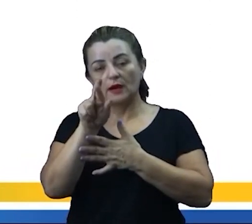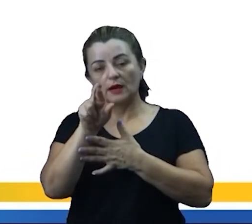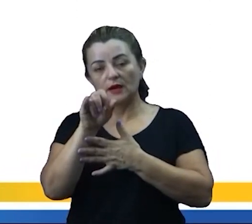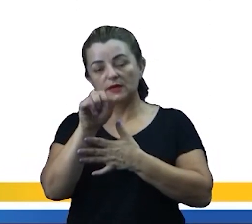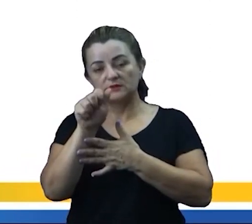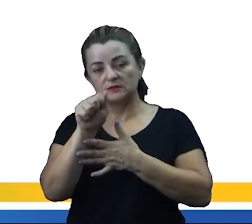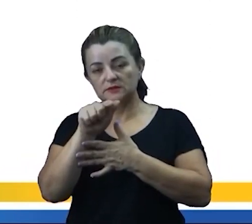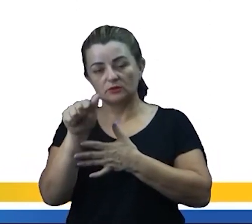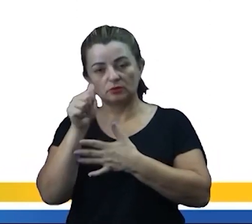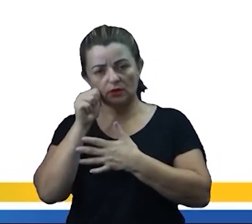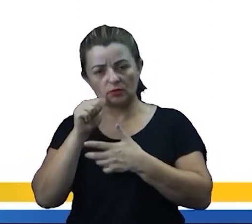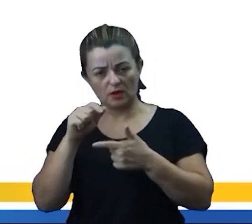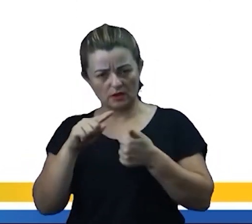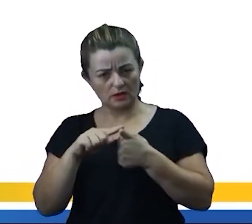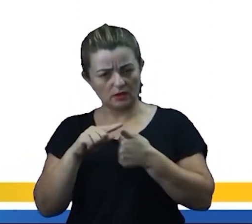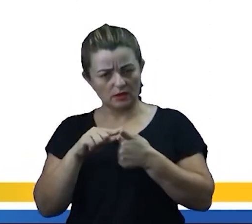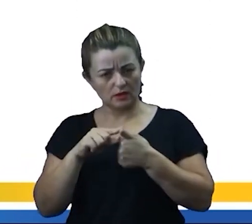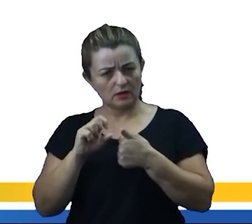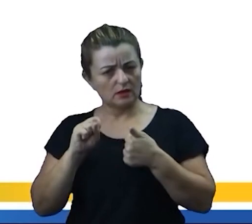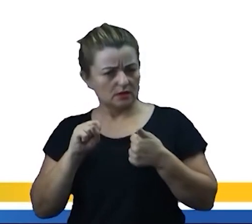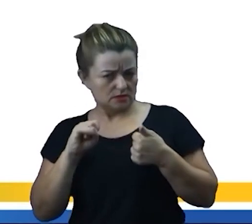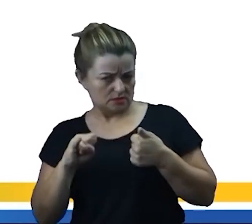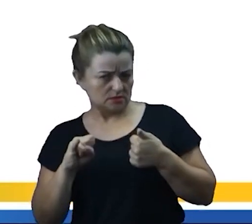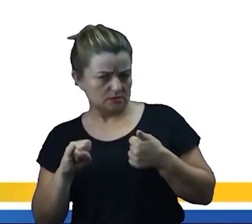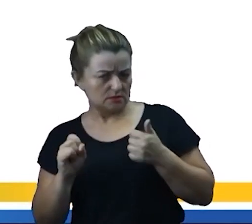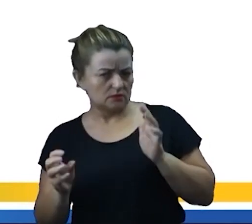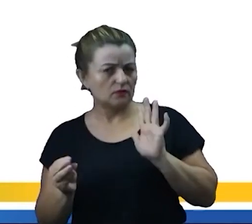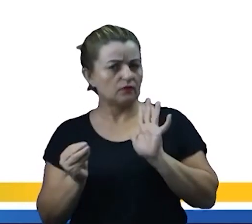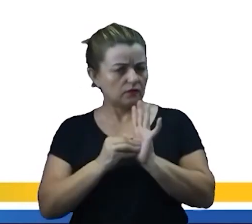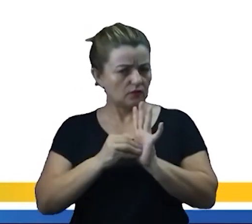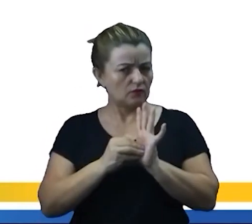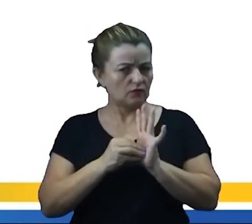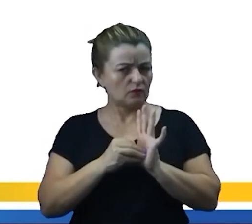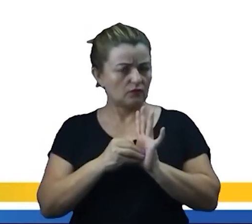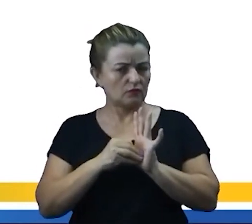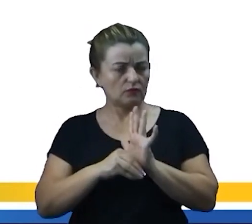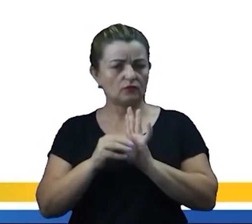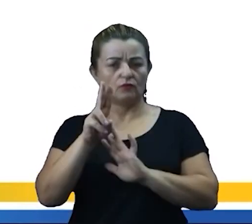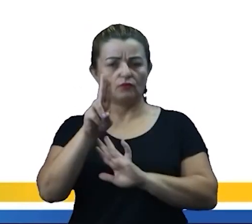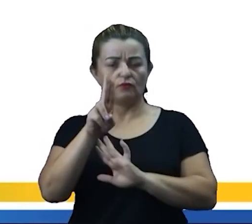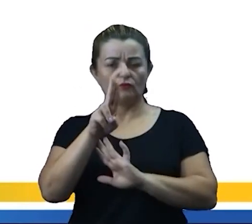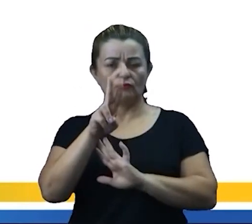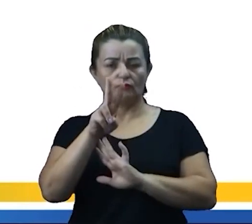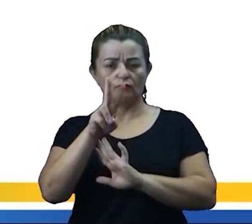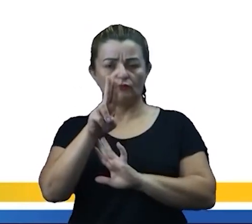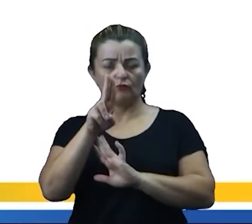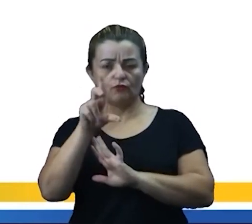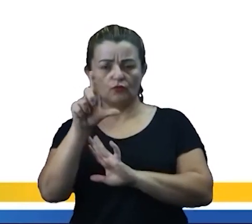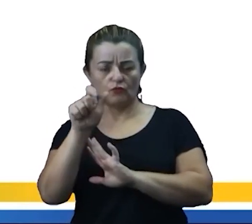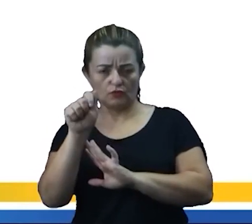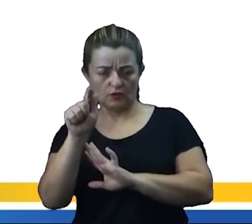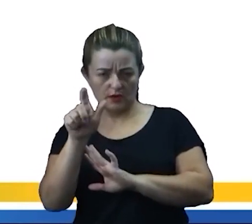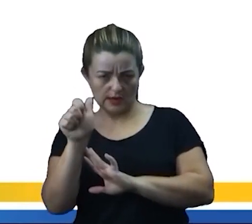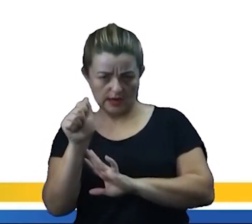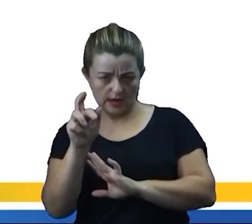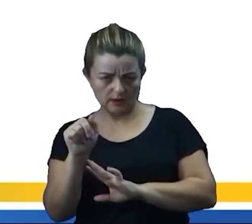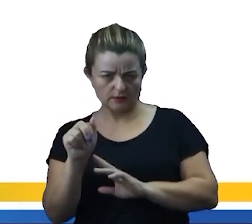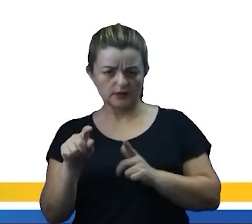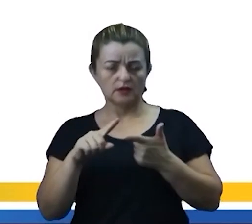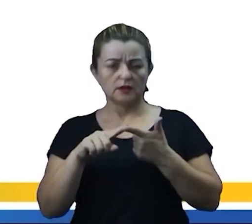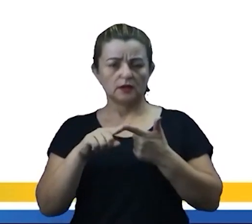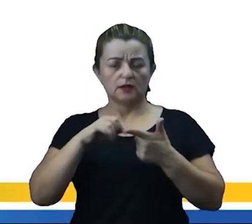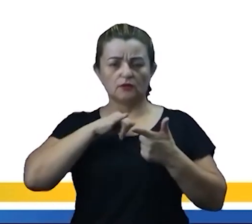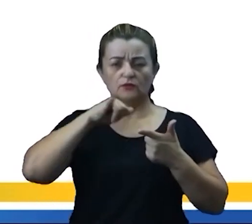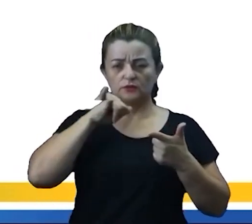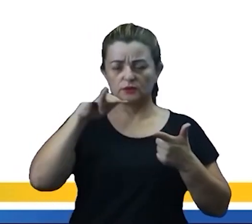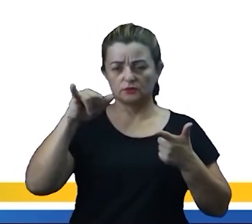e egocentrismo. Será que foi colocado de maneira vulgar? B. Denúncia